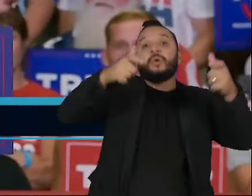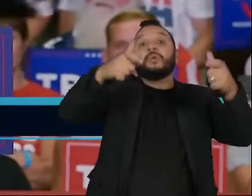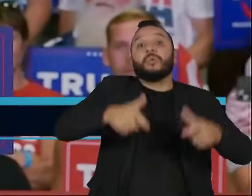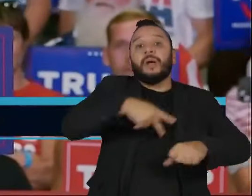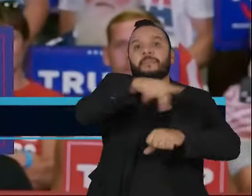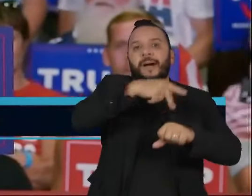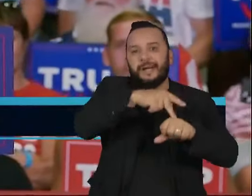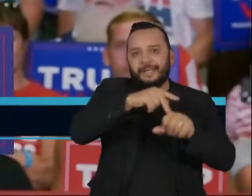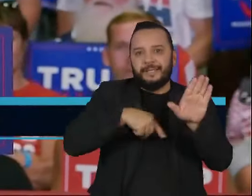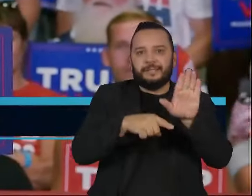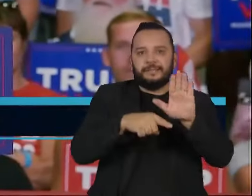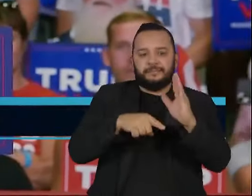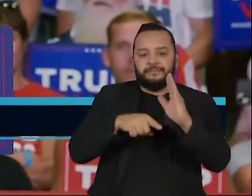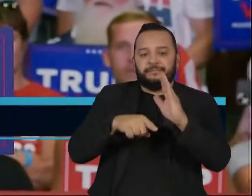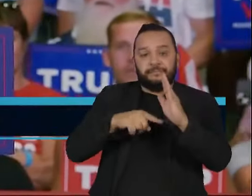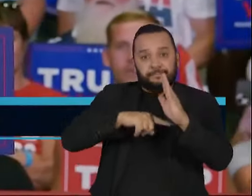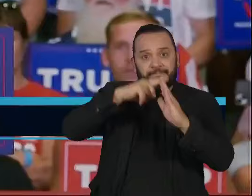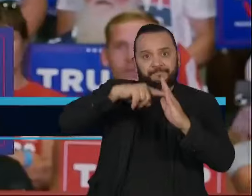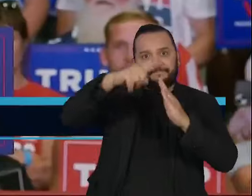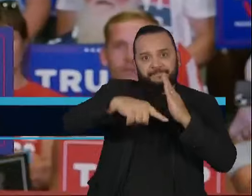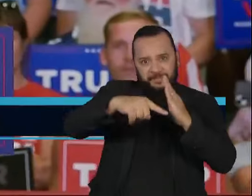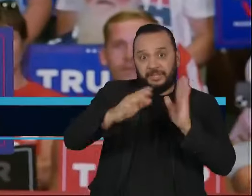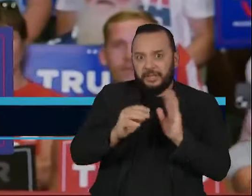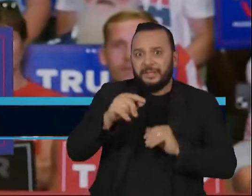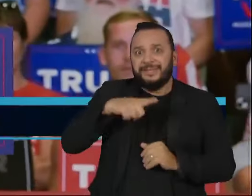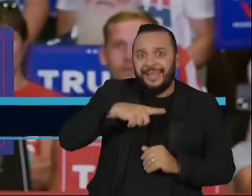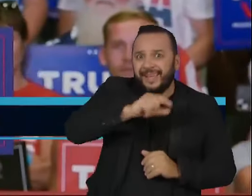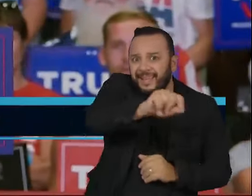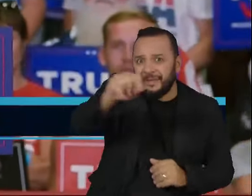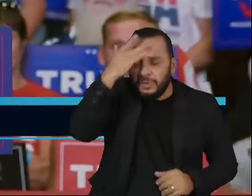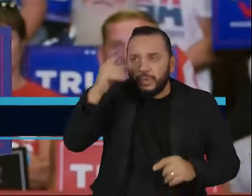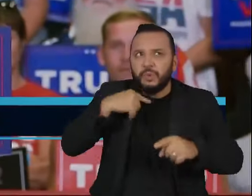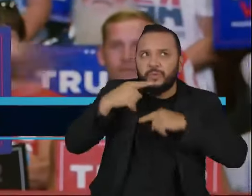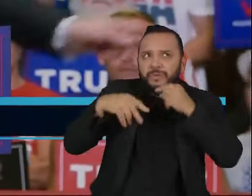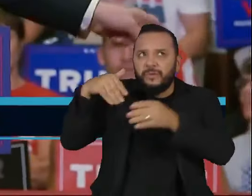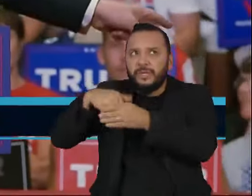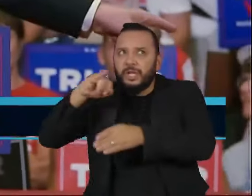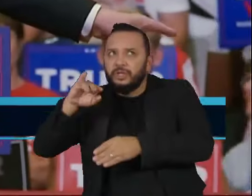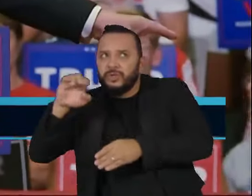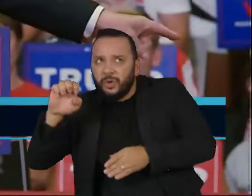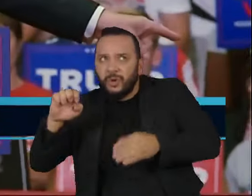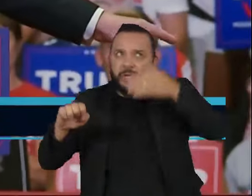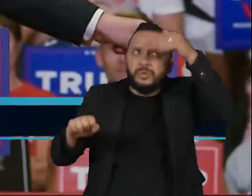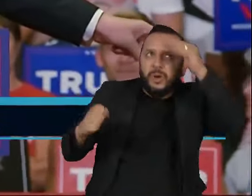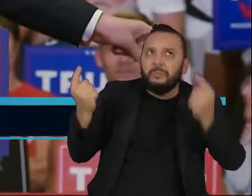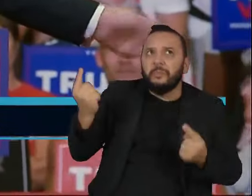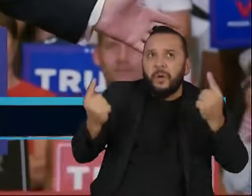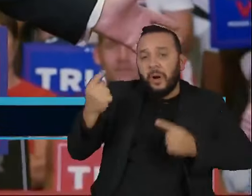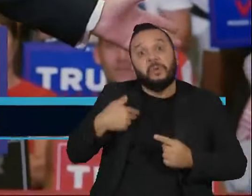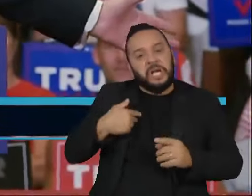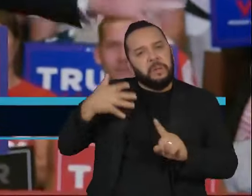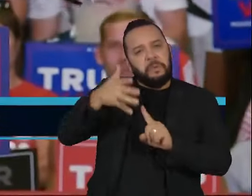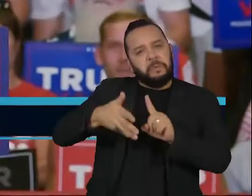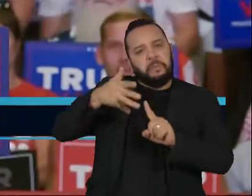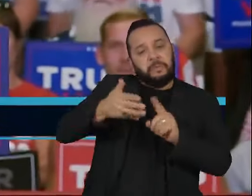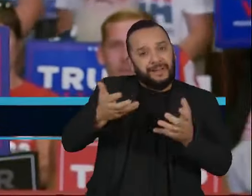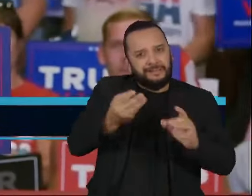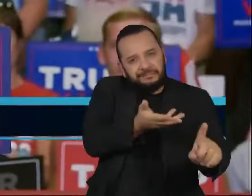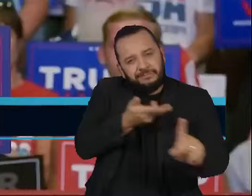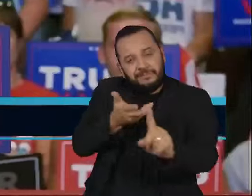há muitos eleitores independentes e que ainda estão indecisos. No discurso, Trump reafirmou suas posições quanto à política